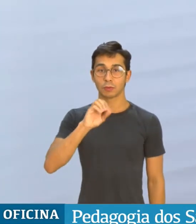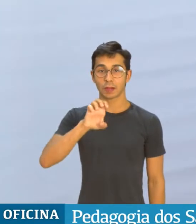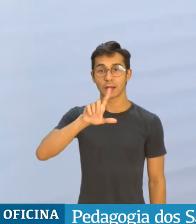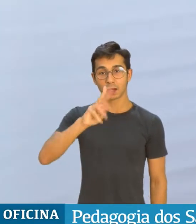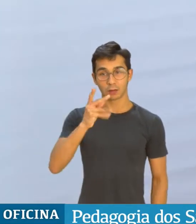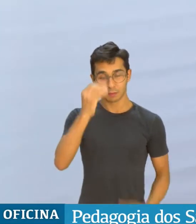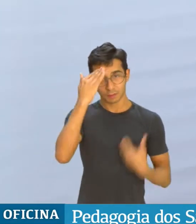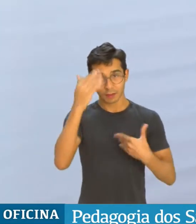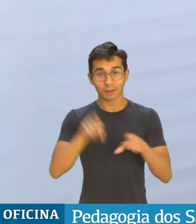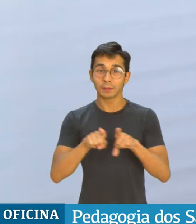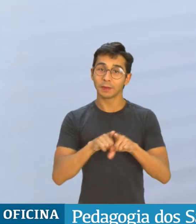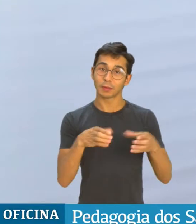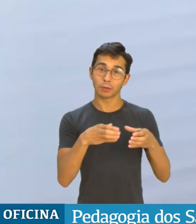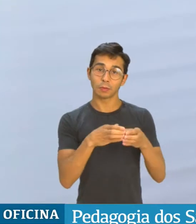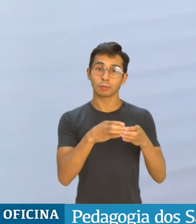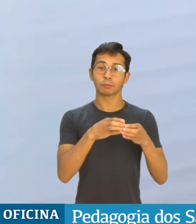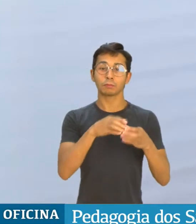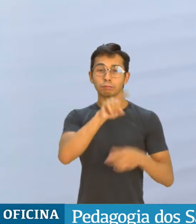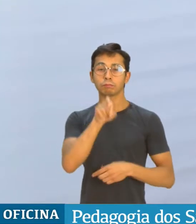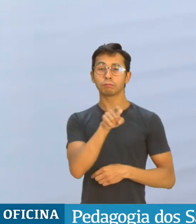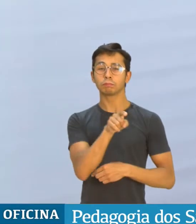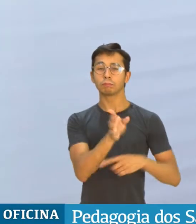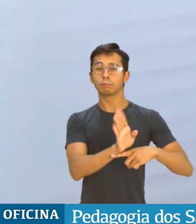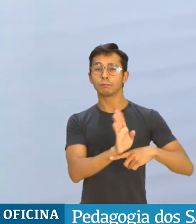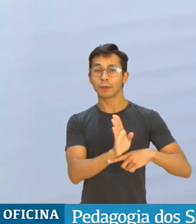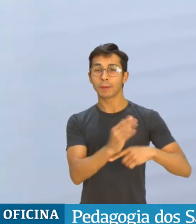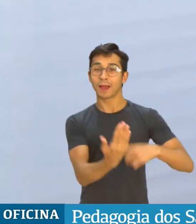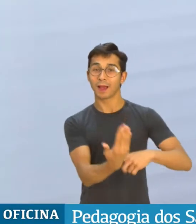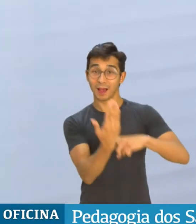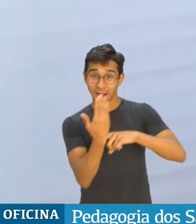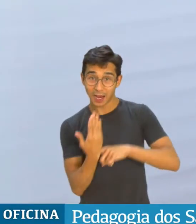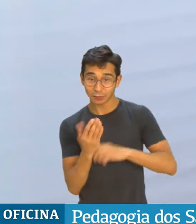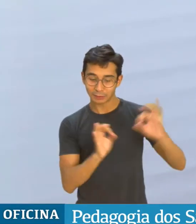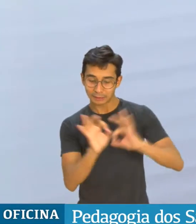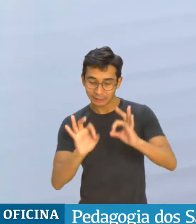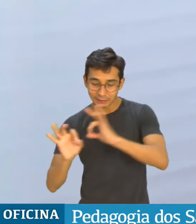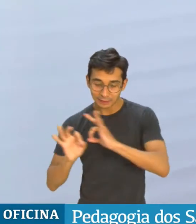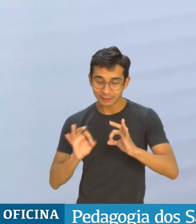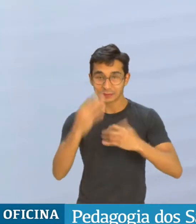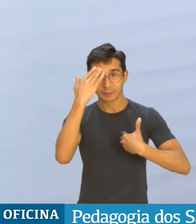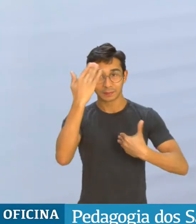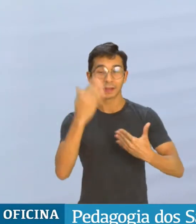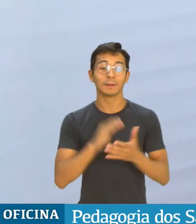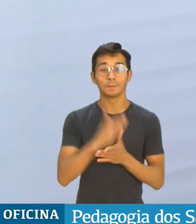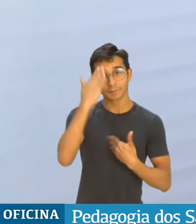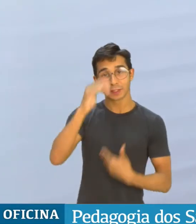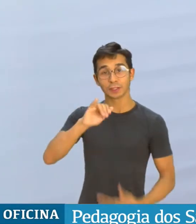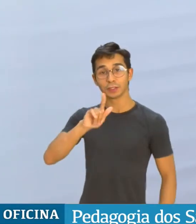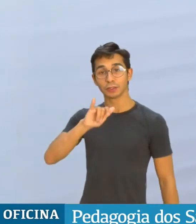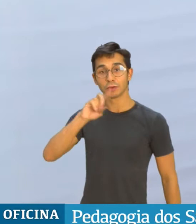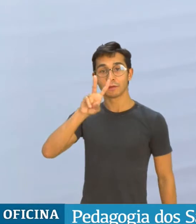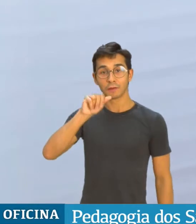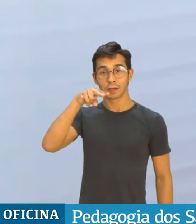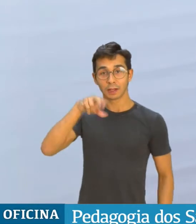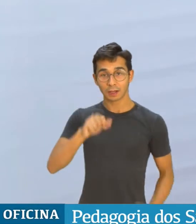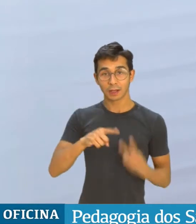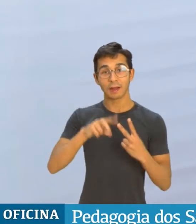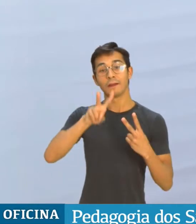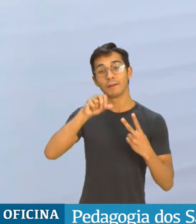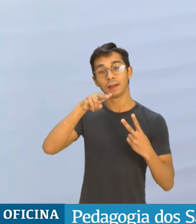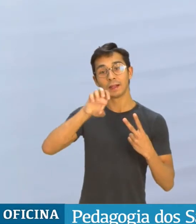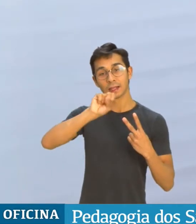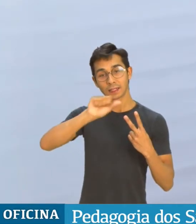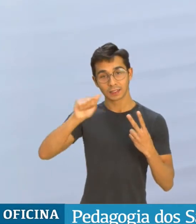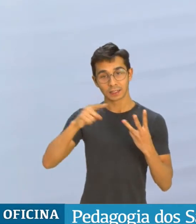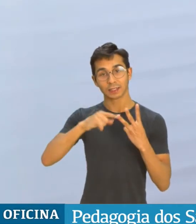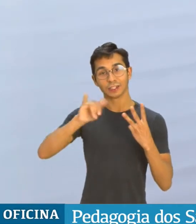da Interrogação Filmes, que estão apoiando a transmissão. Eu quero agradecer a Giovana Santana, a Vanessa Souza e a Jaiane